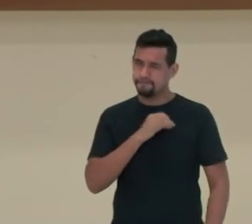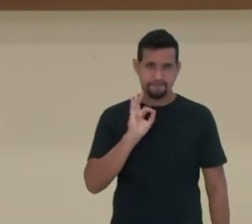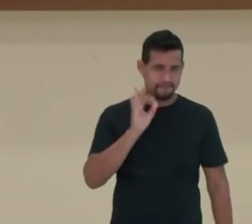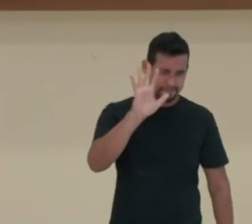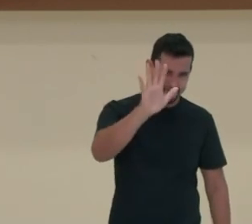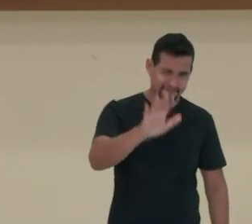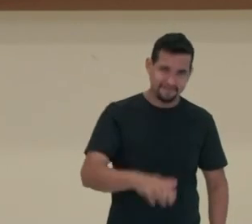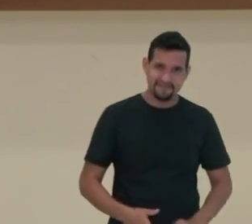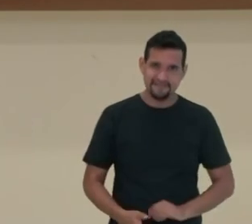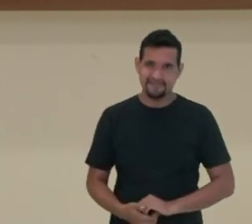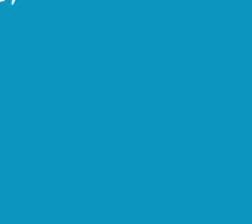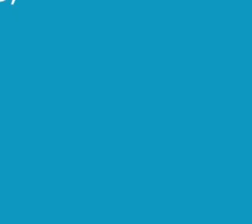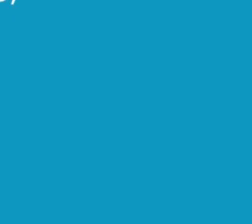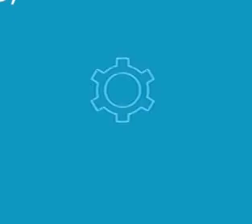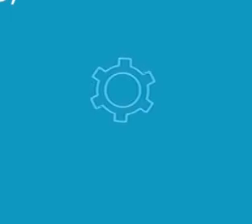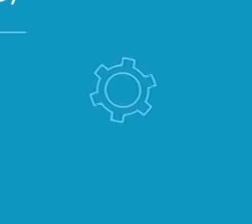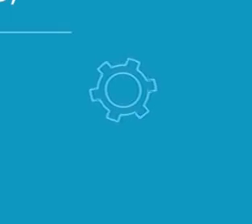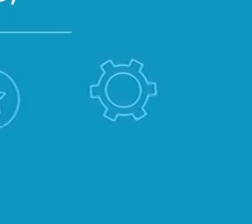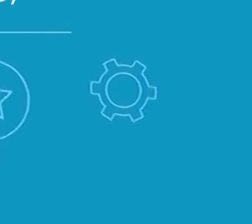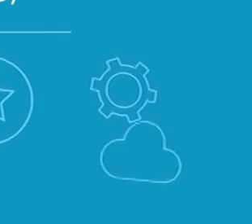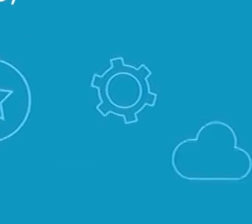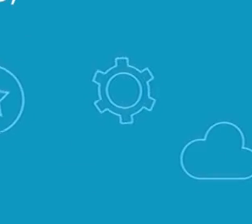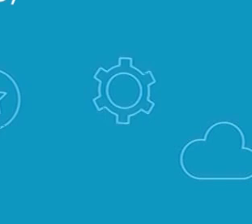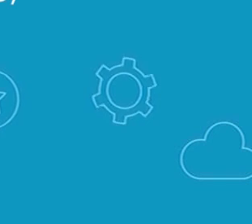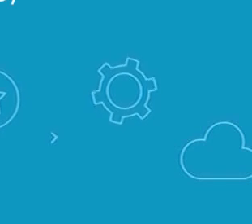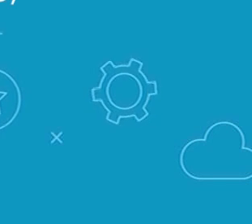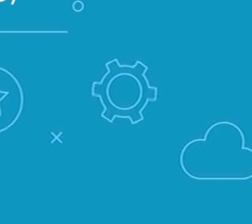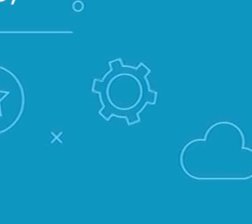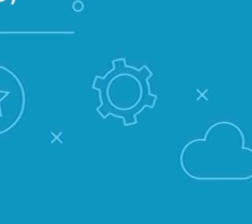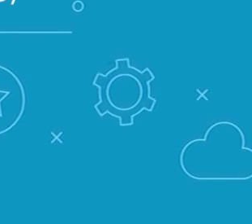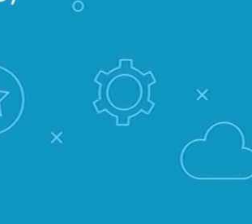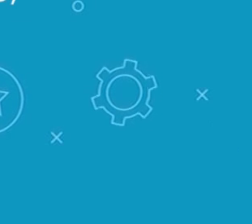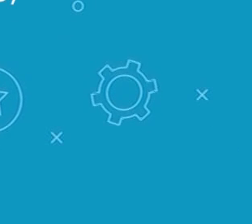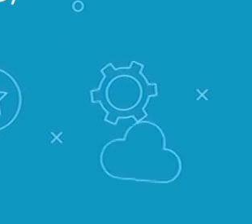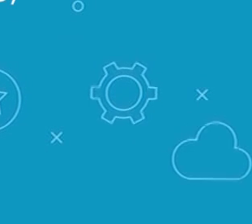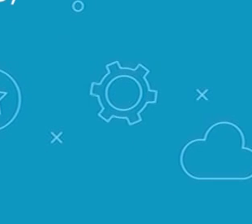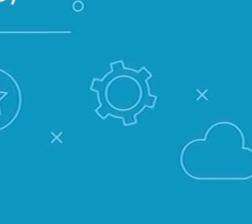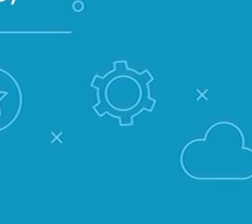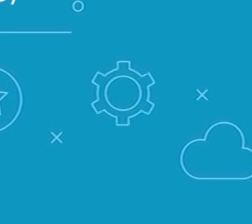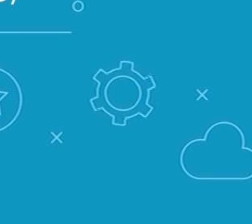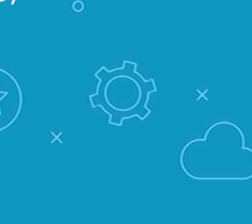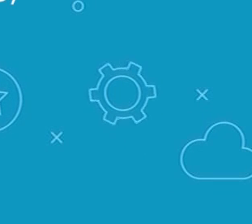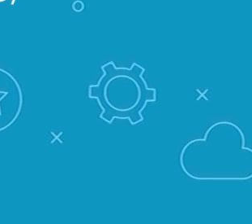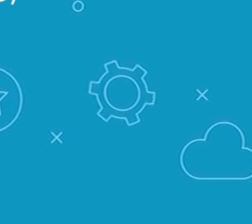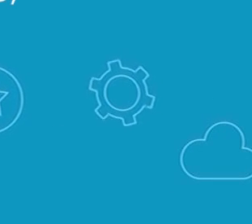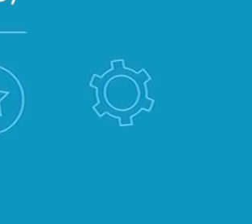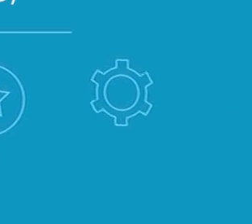breve, valeu!